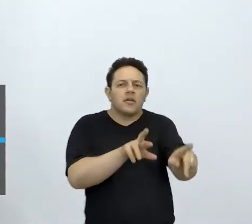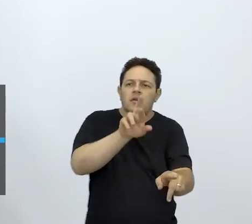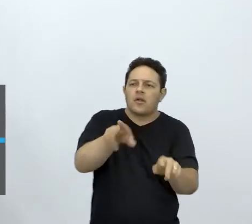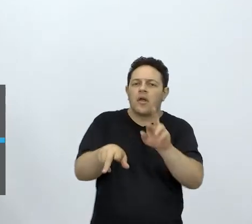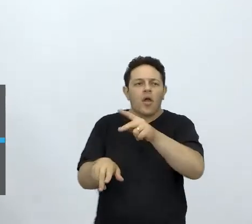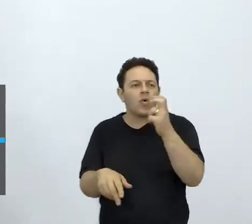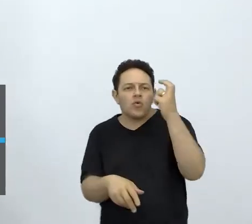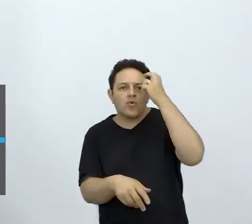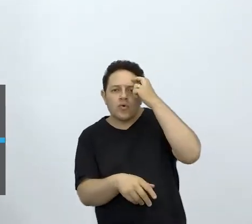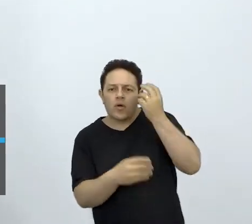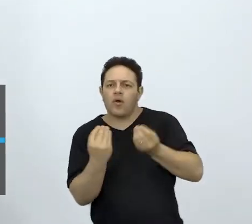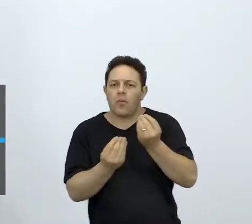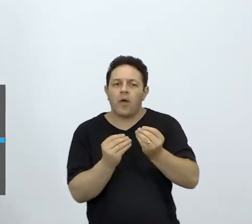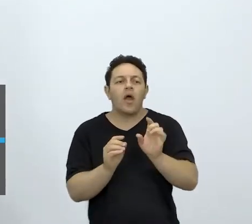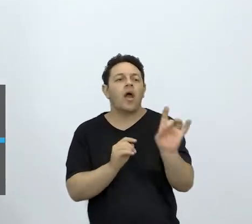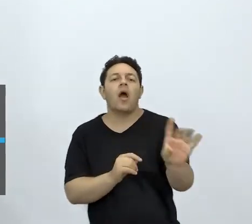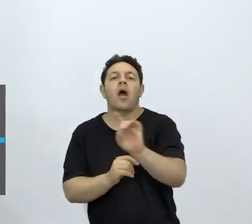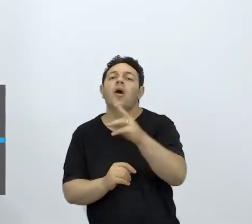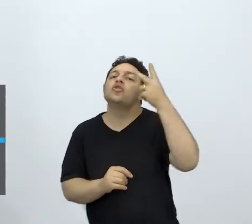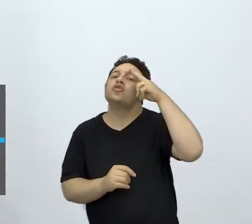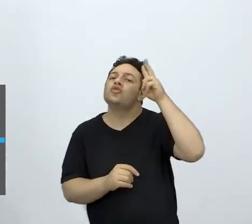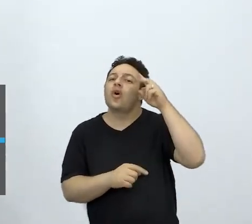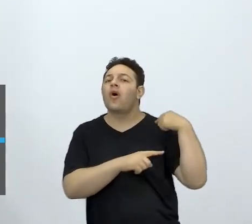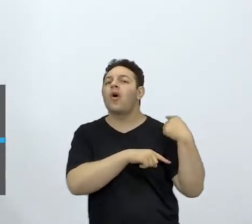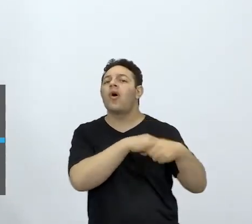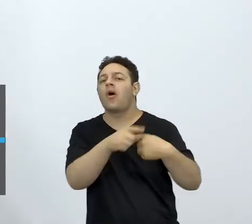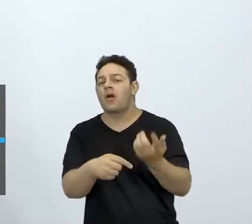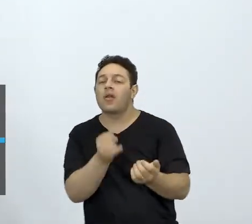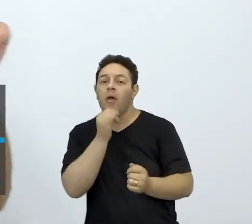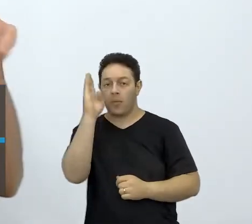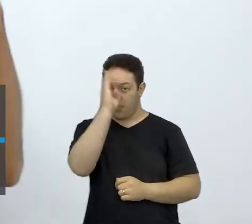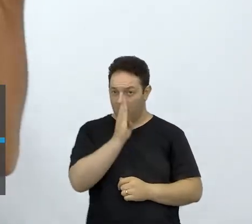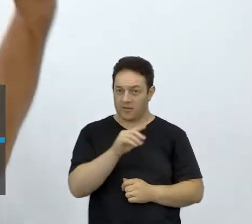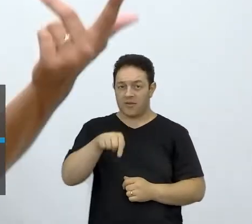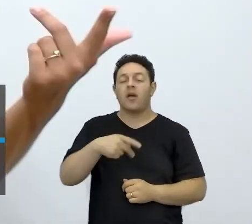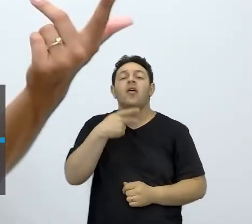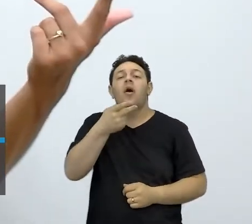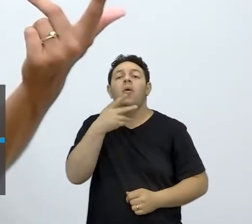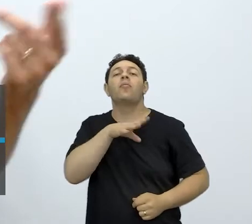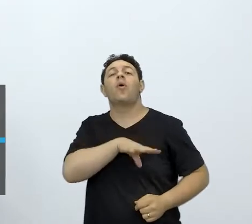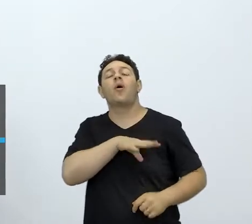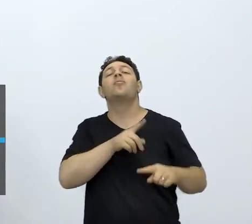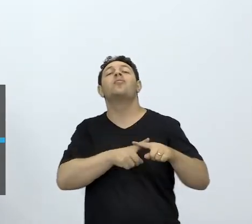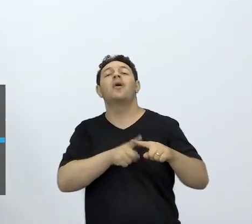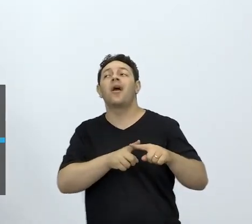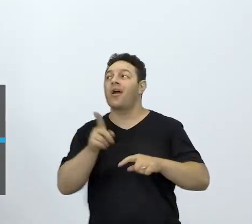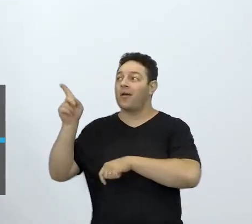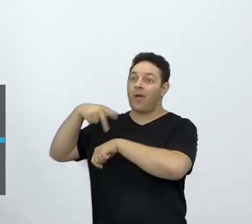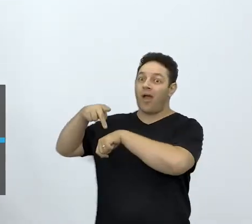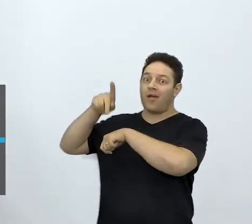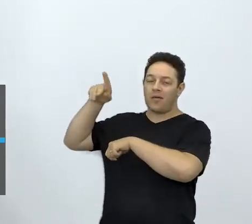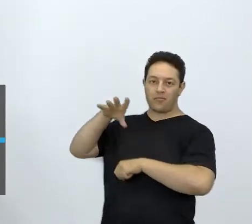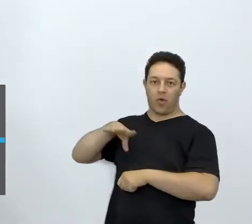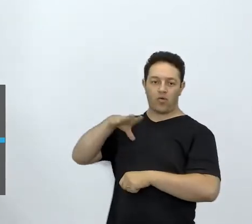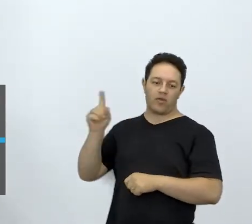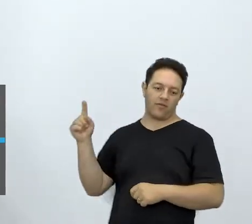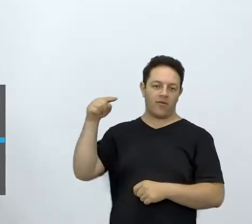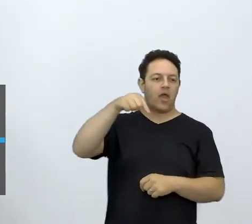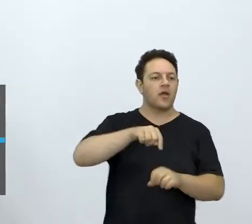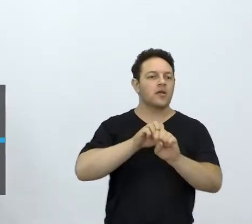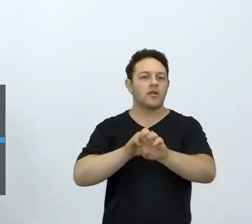a partir da história de cada povo. O Brasil fala português porque foi colonizado por portugueses, mas o português